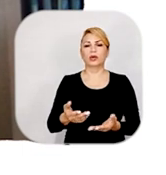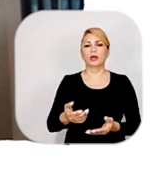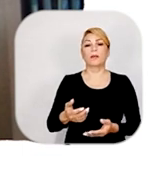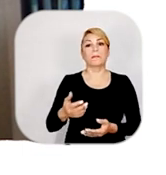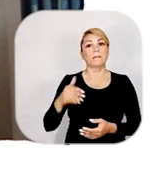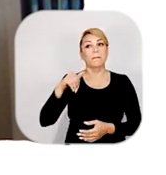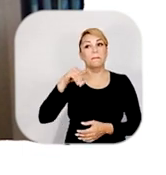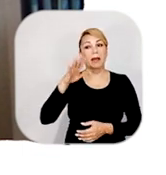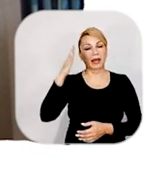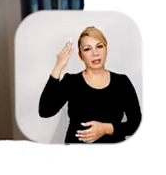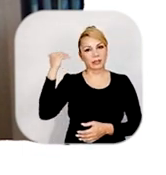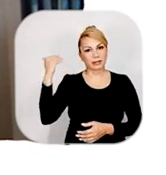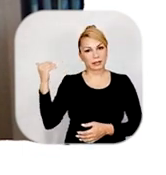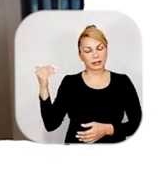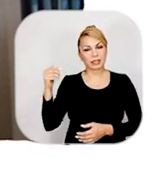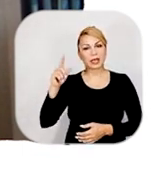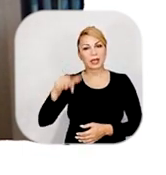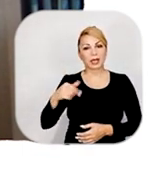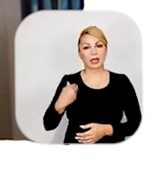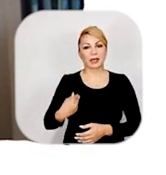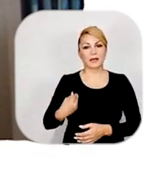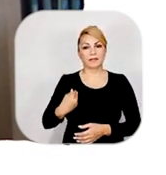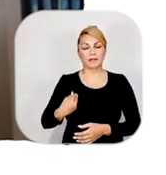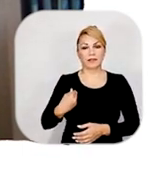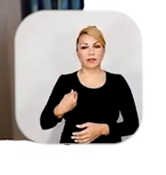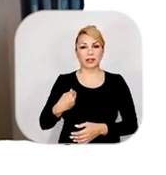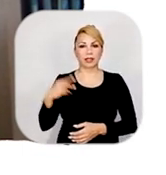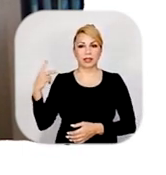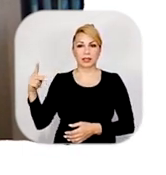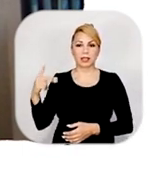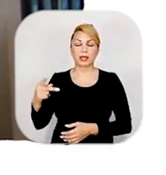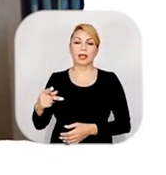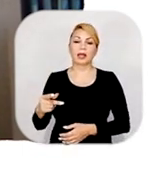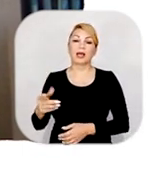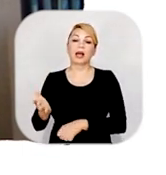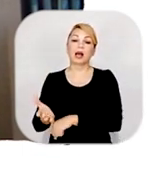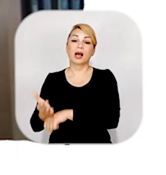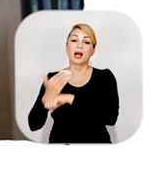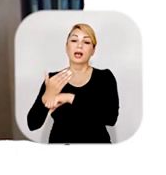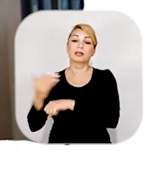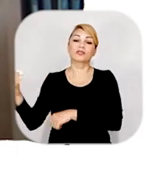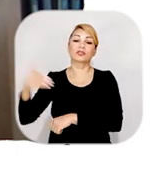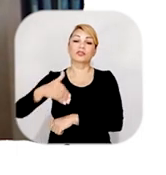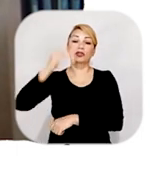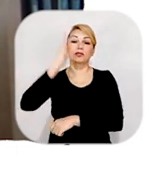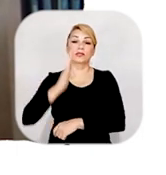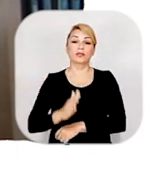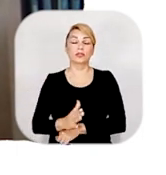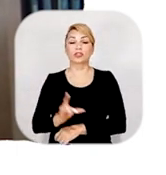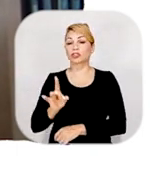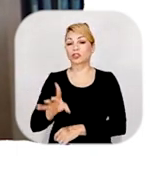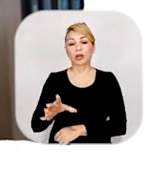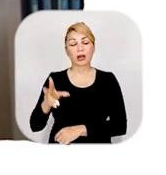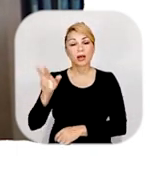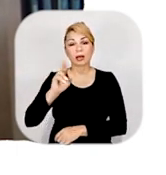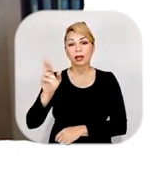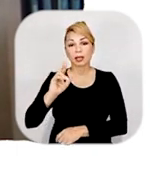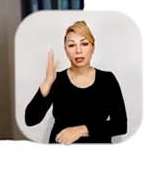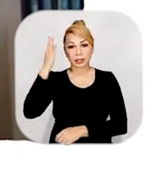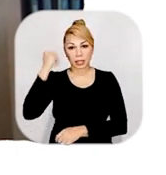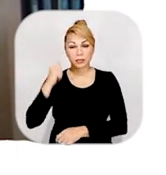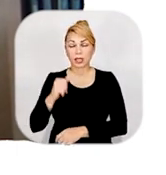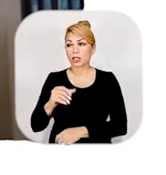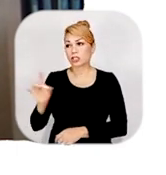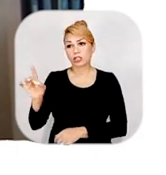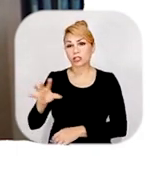né, era dessa vida dela antes de vir para o Brasil, né, e isso só quem sabia era a própria